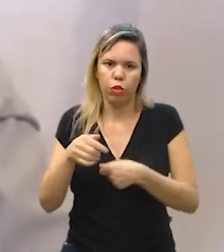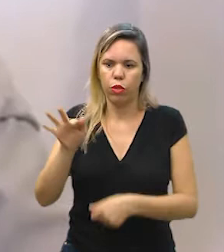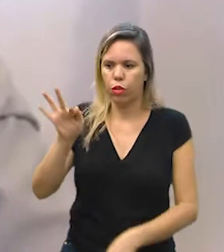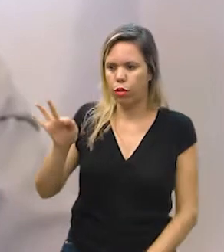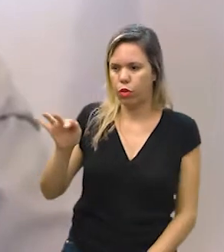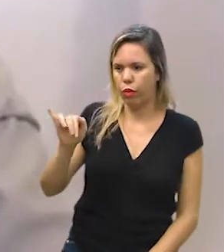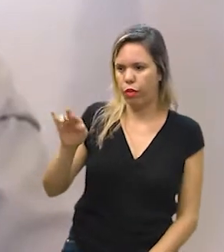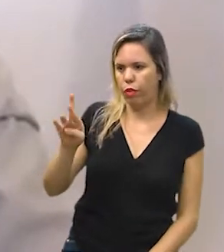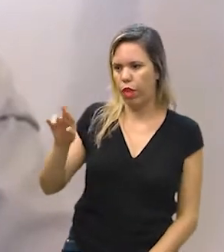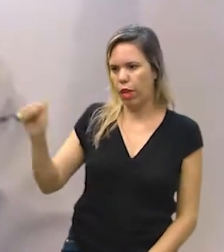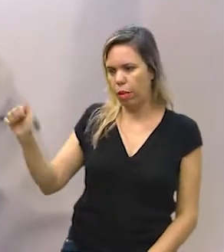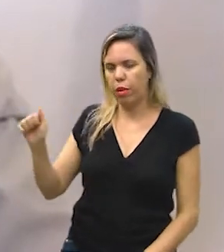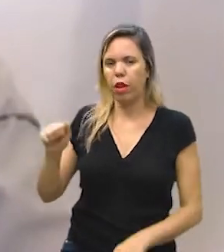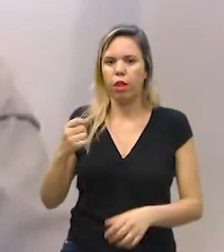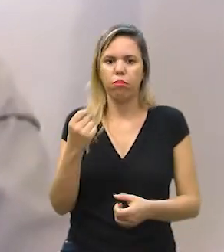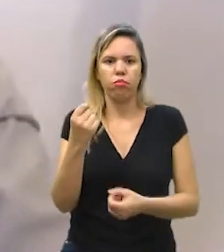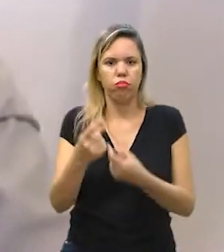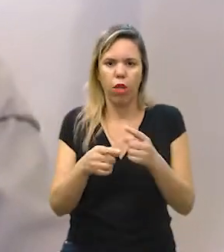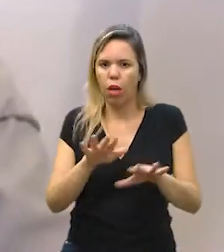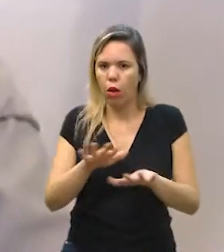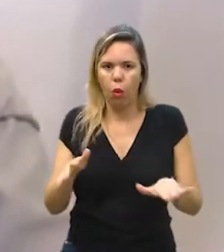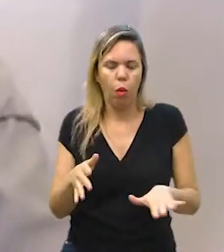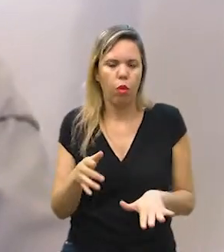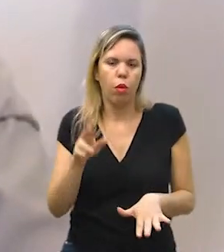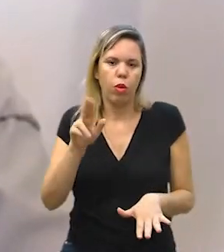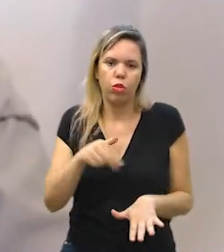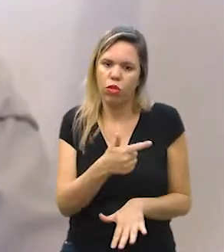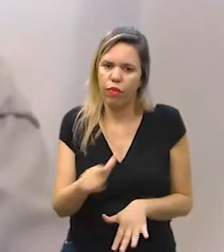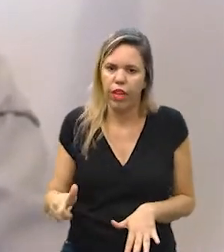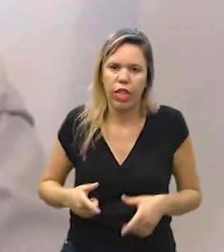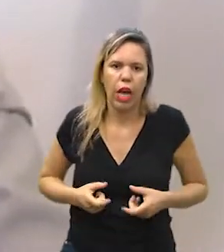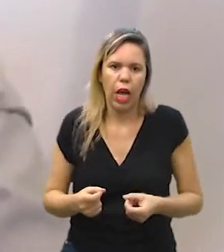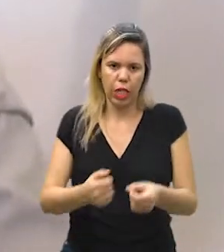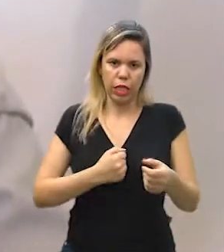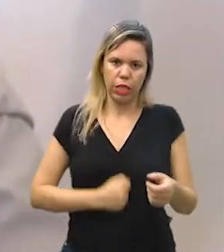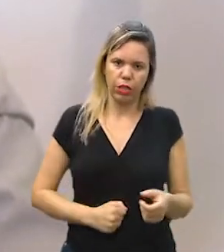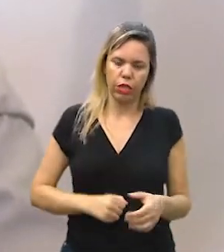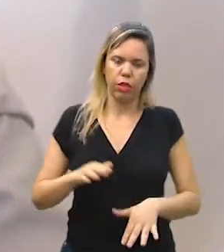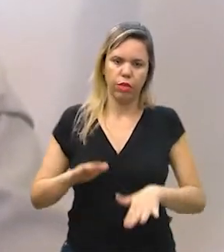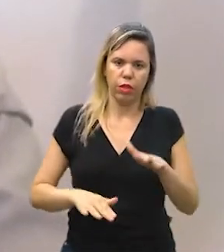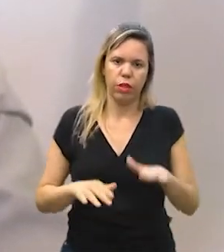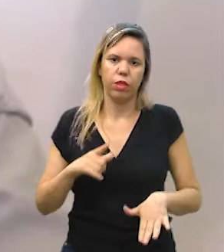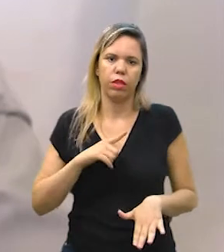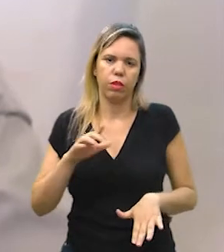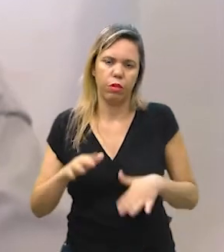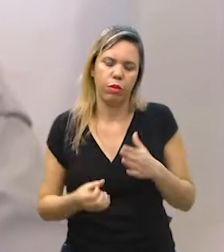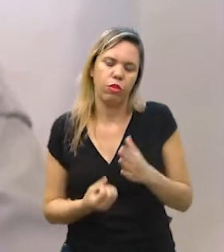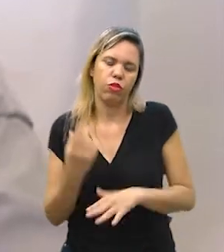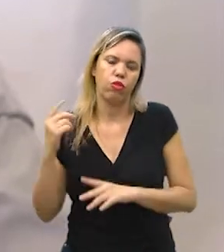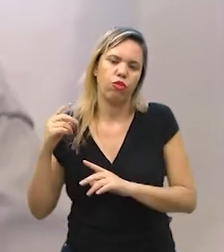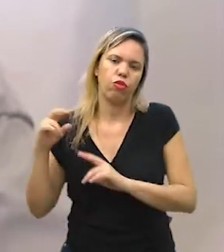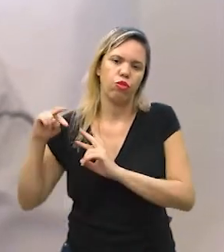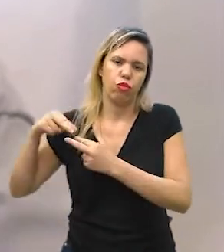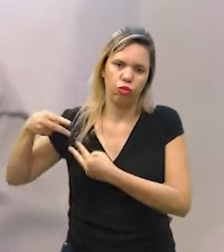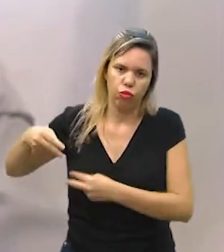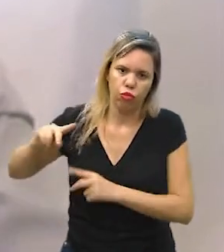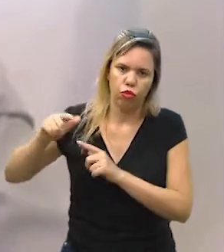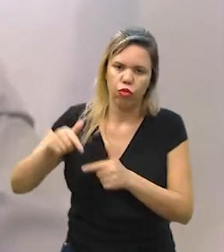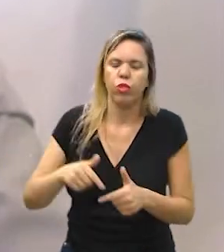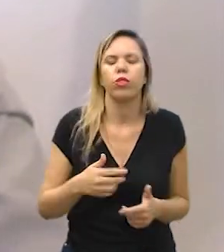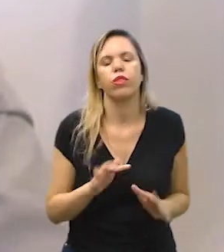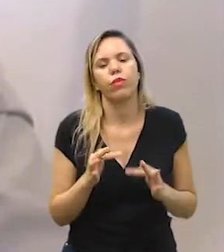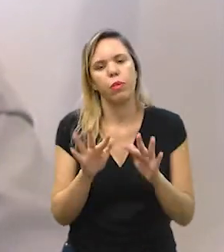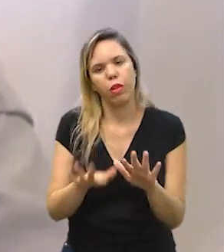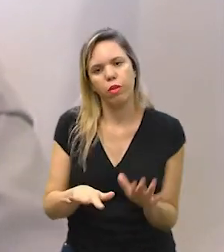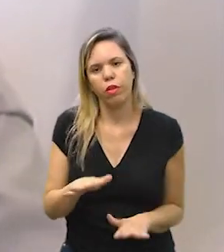fibra, raramente, dificilmente eles vão ter câncer de intestino. Obviamente existem os fatores, existem fatores genéticos e assim por diante.